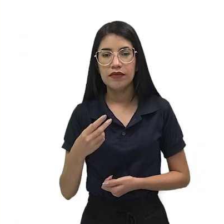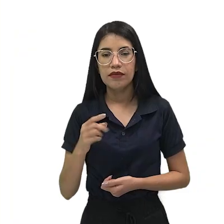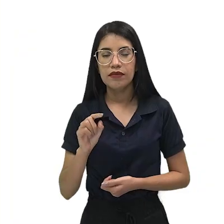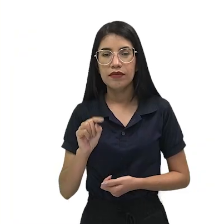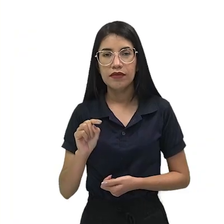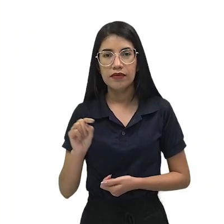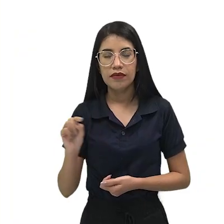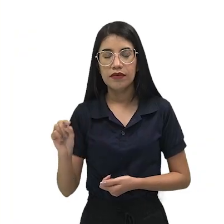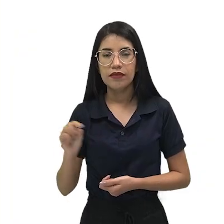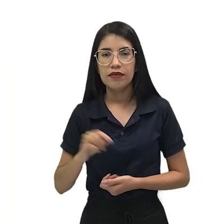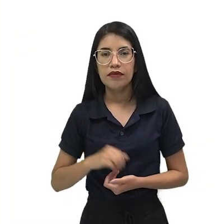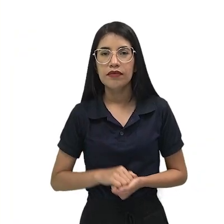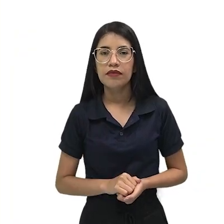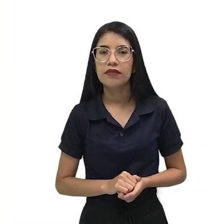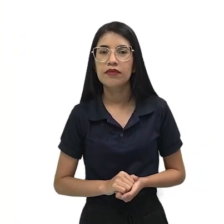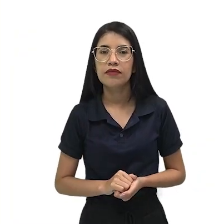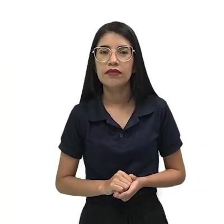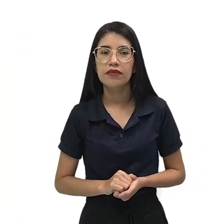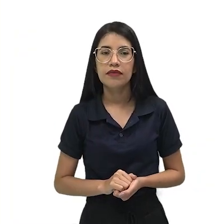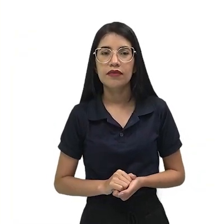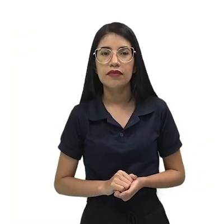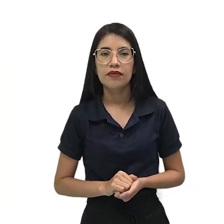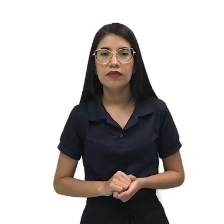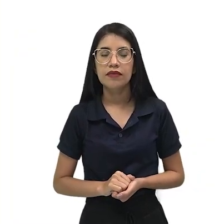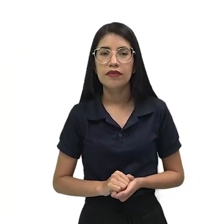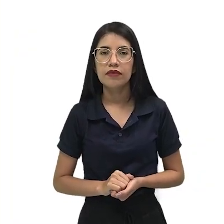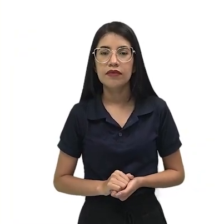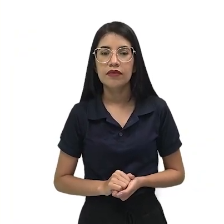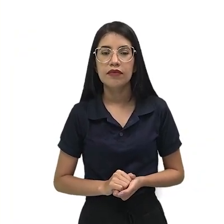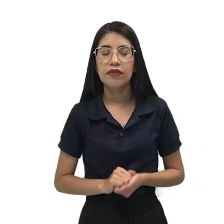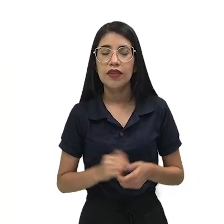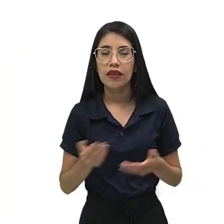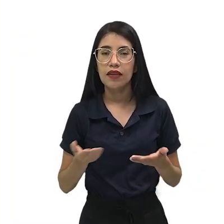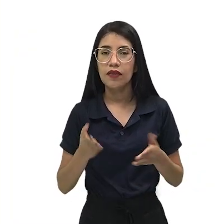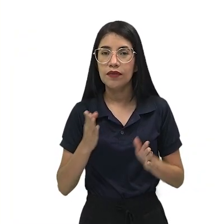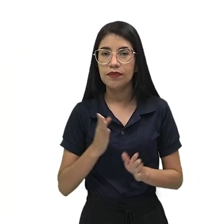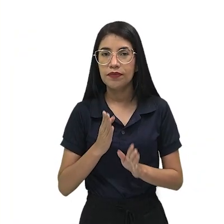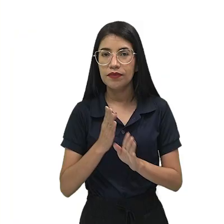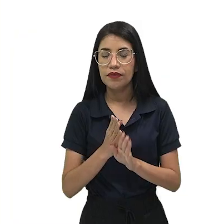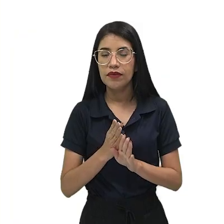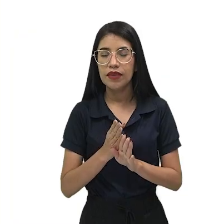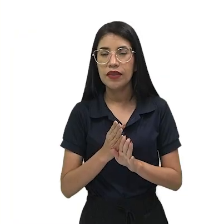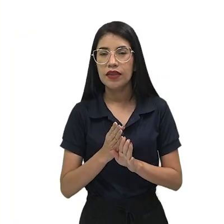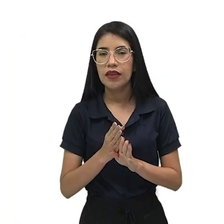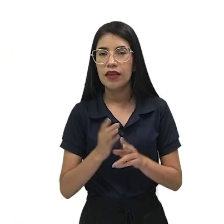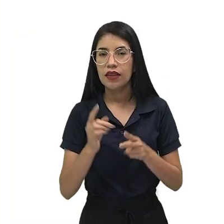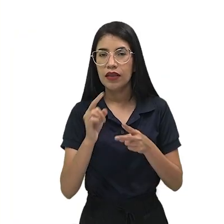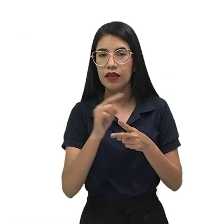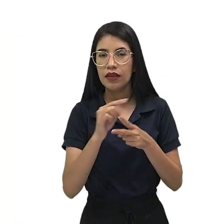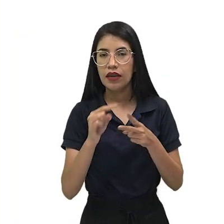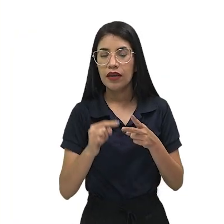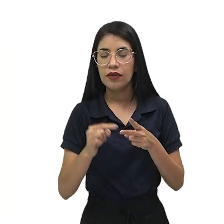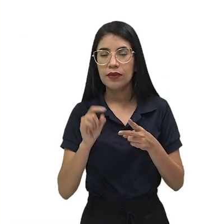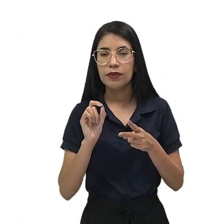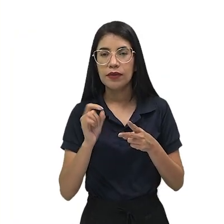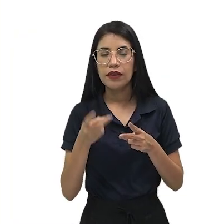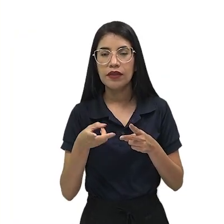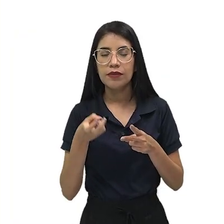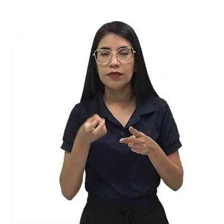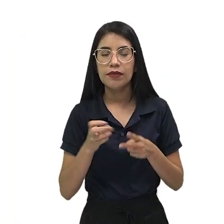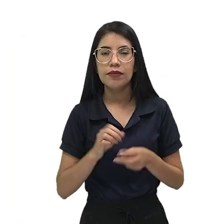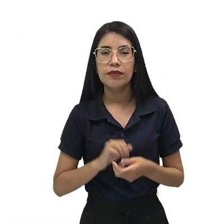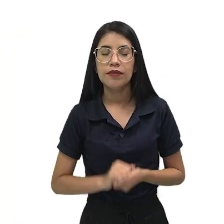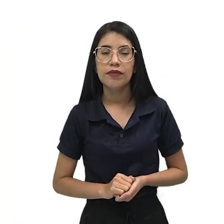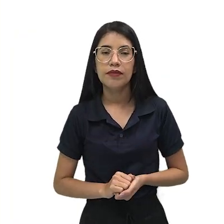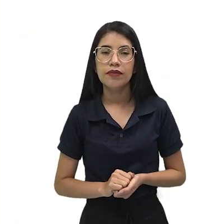352 e reticências. Então, fazendo uma identificação geral, né? Nós